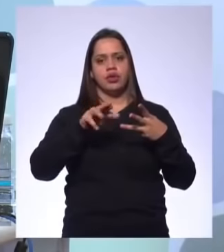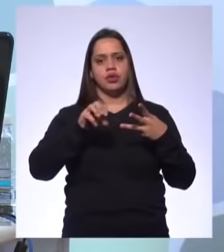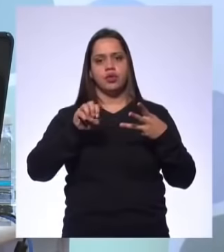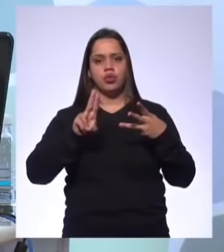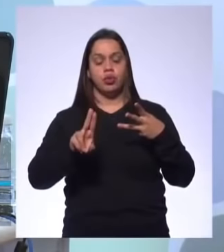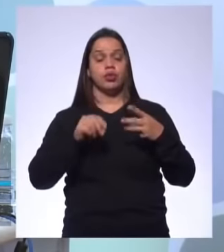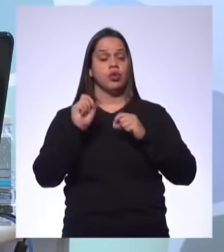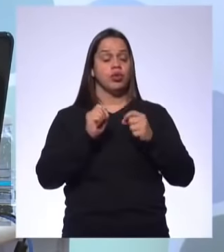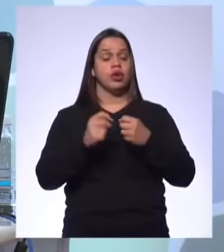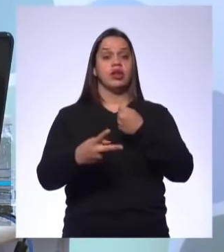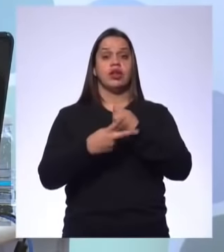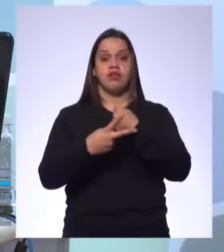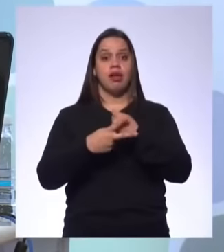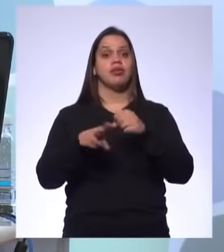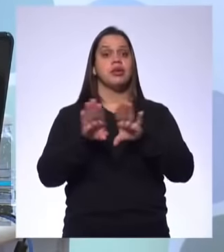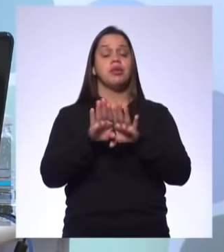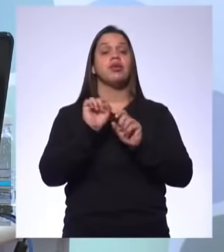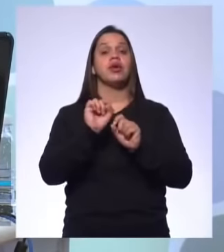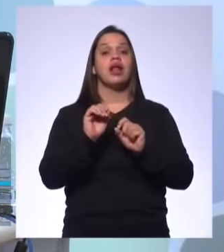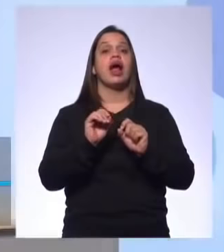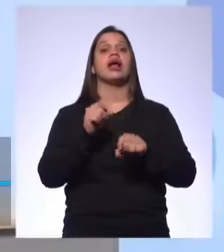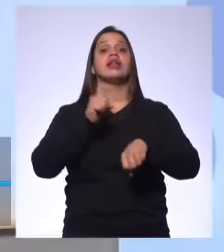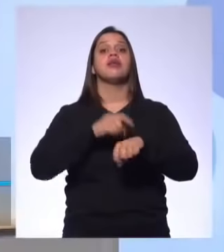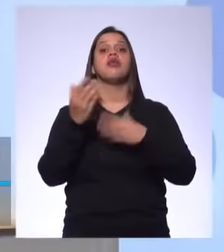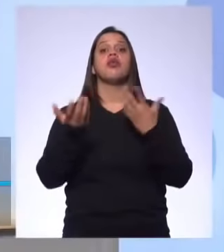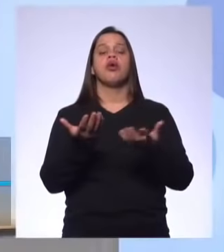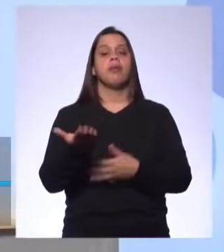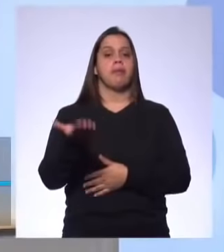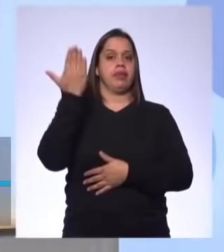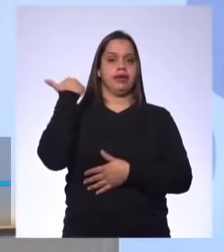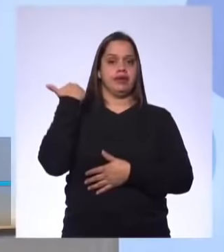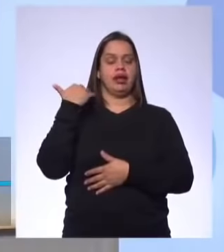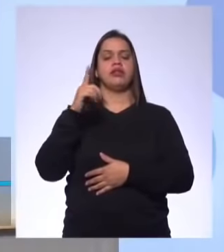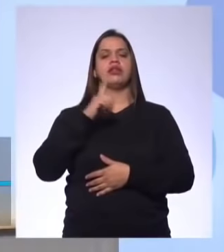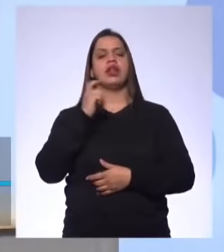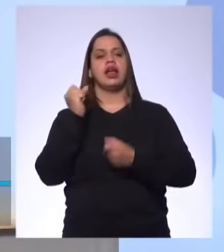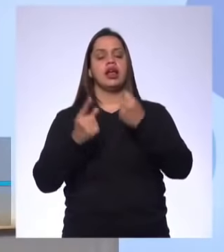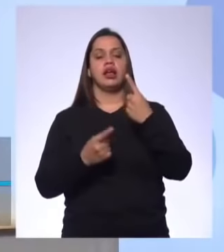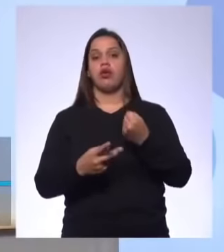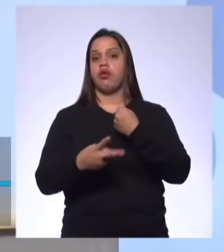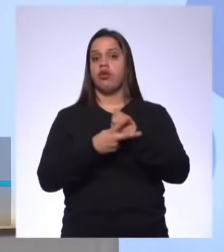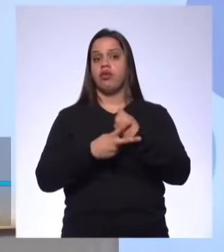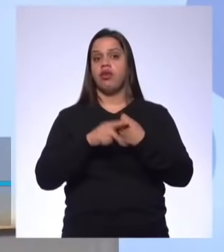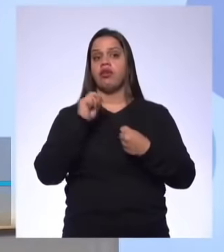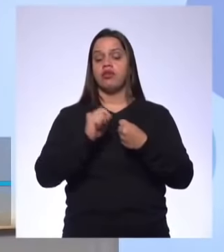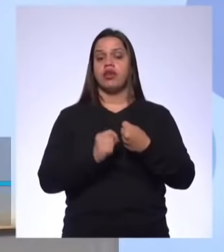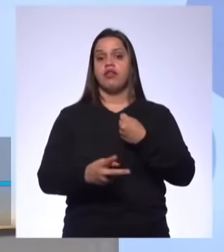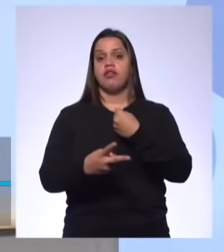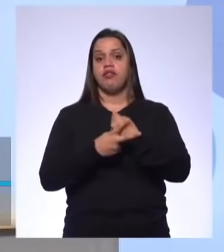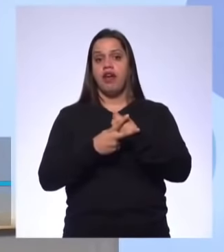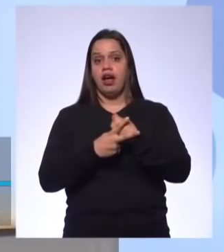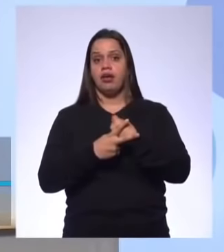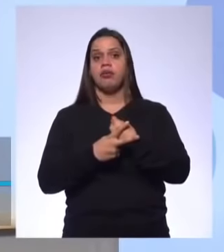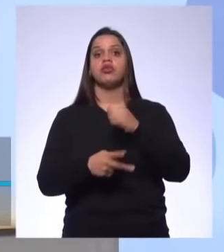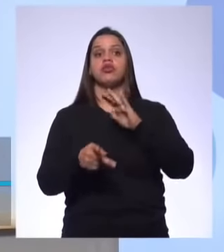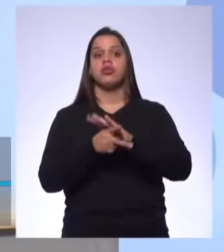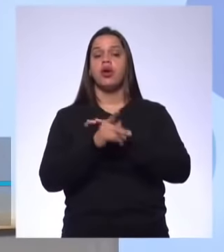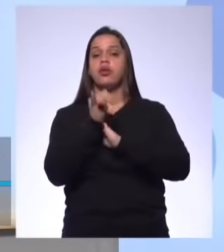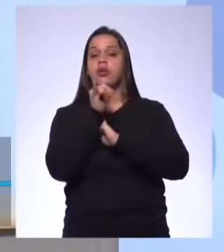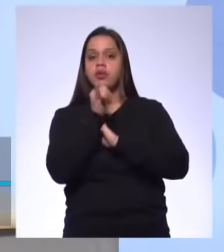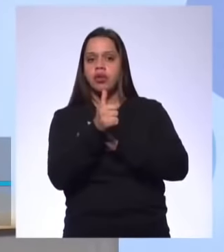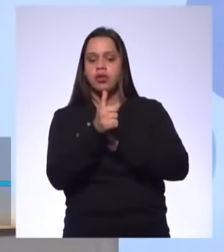verbo de elocução, ele está no passado, né, Mônica? É, tem alguns livros que chamam de verbos de dizer, verbos de dizer, verbos